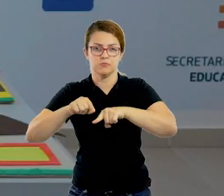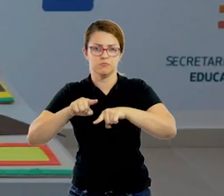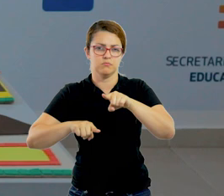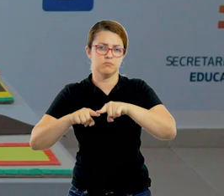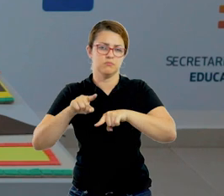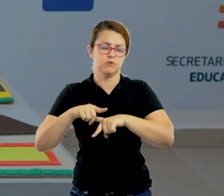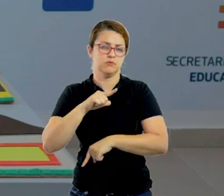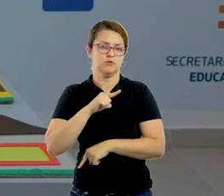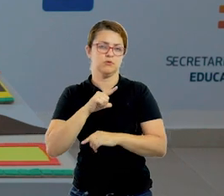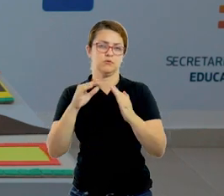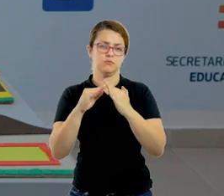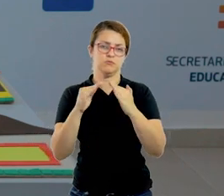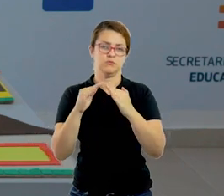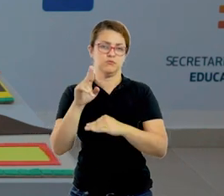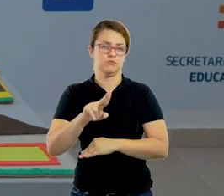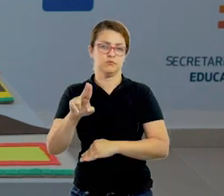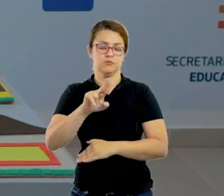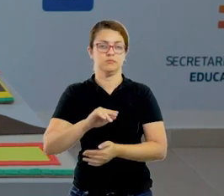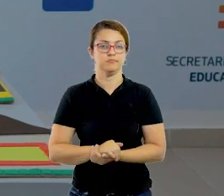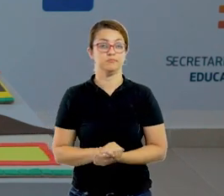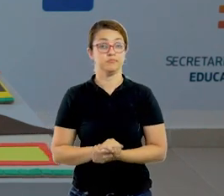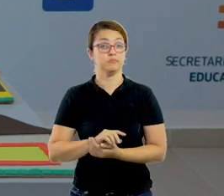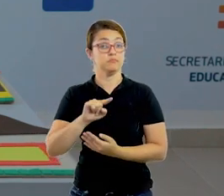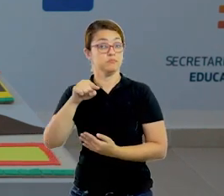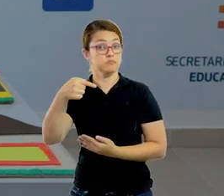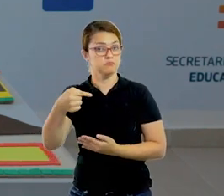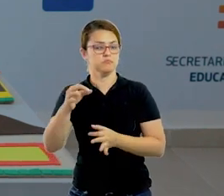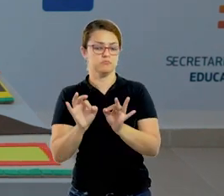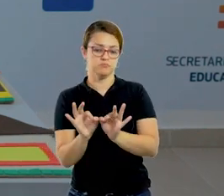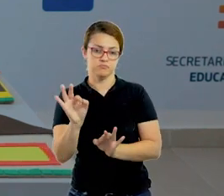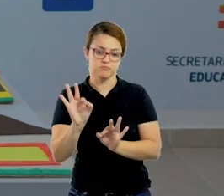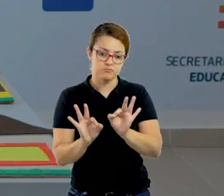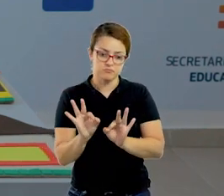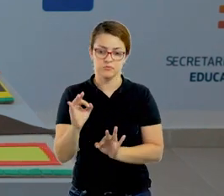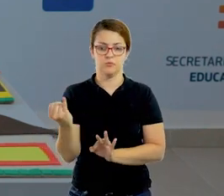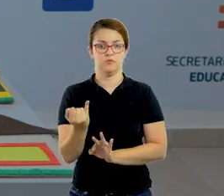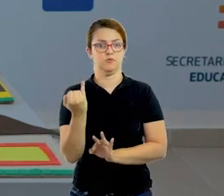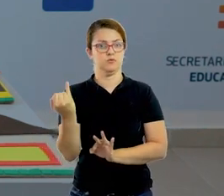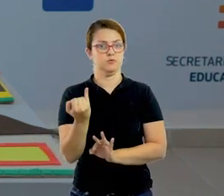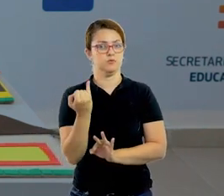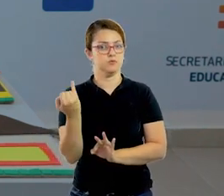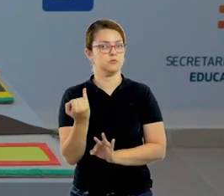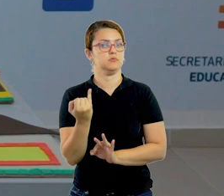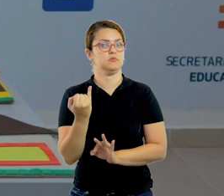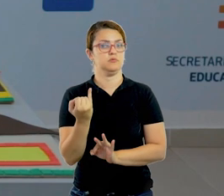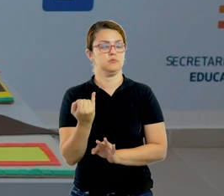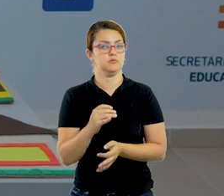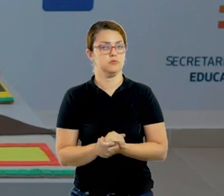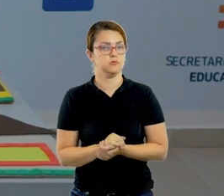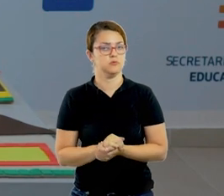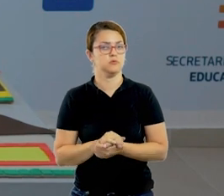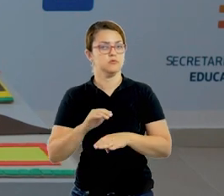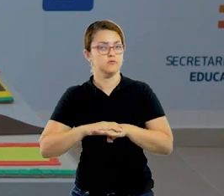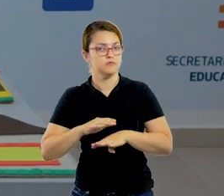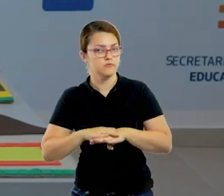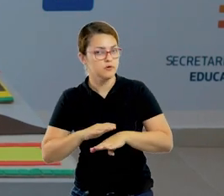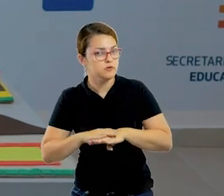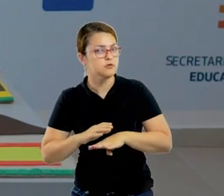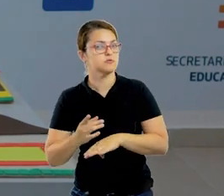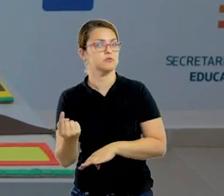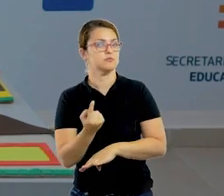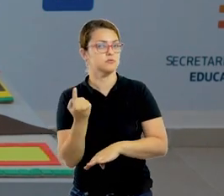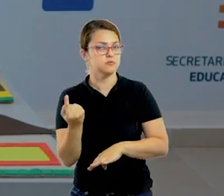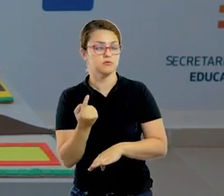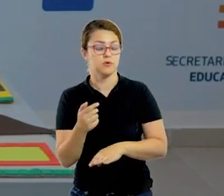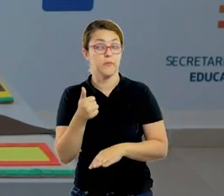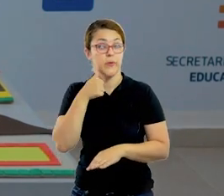você possa usar, tá bem? Mas na hora da confecção é importante você fazer, tá? Criançada maior, você